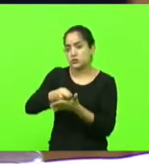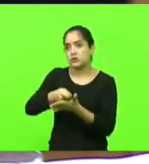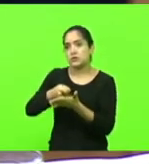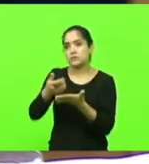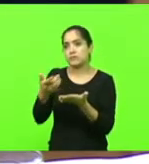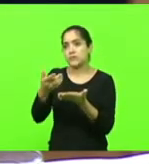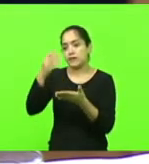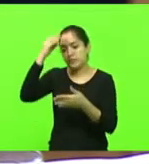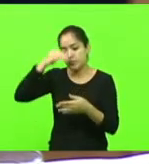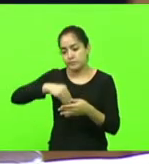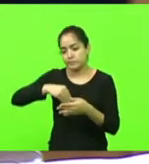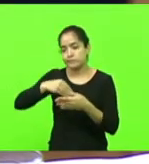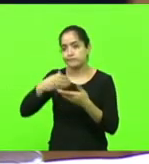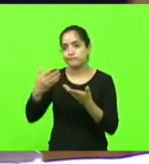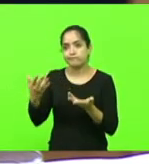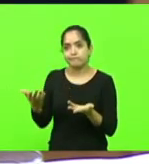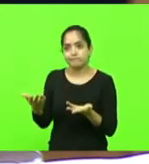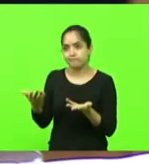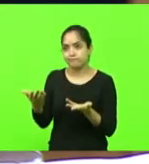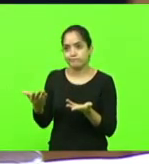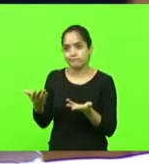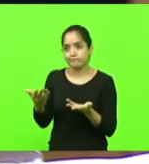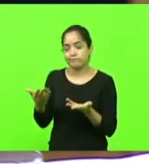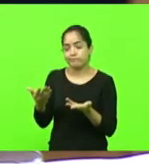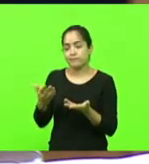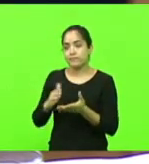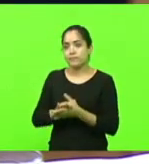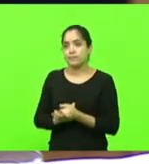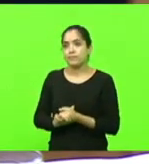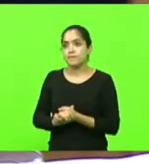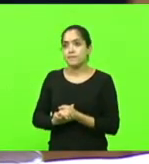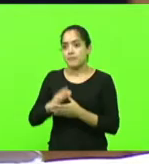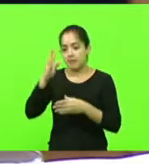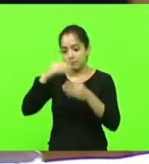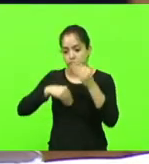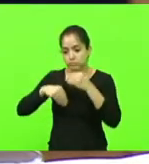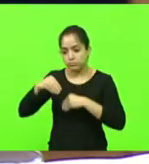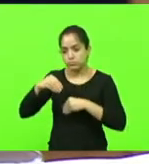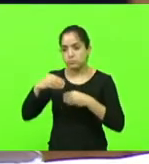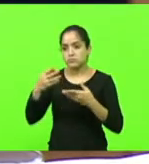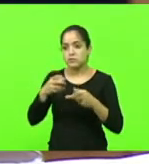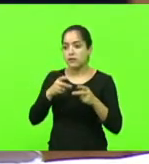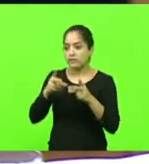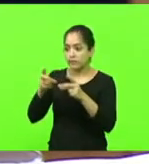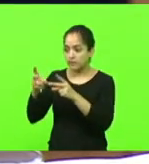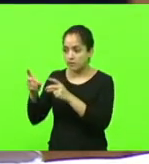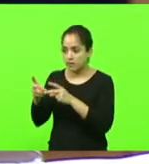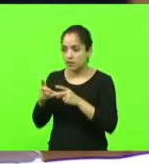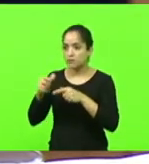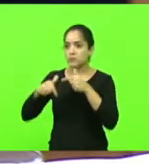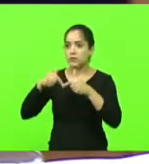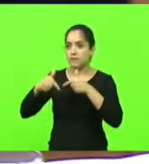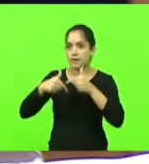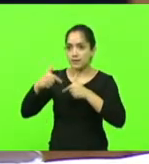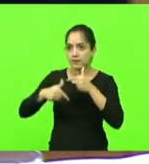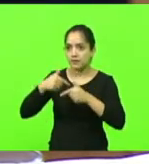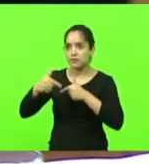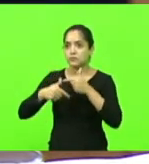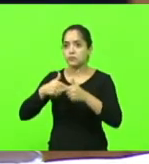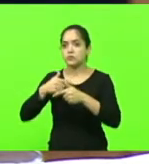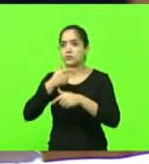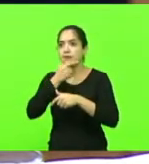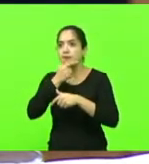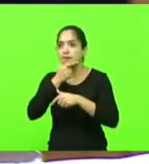desistir, até ficar deprimido. Porque quando, imagina, o cidadão está vendendo, deputado Nazareno, o queijo, o senhor é lá